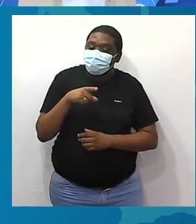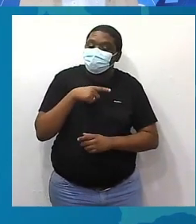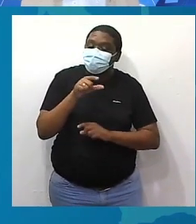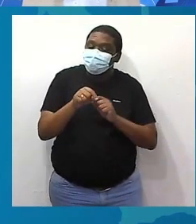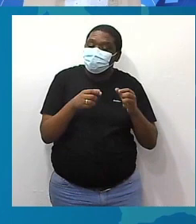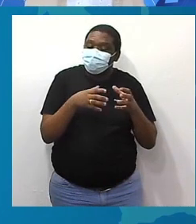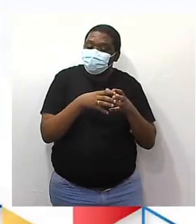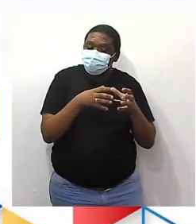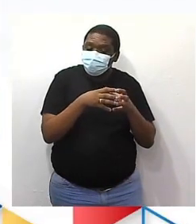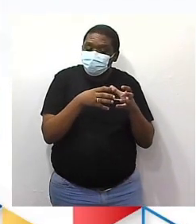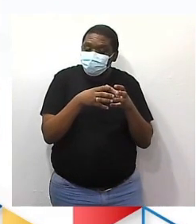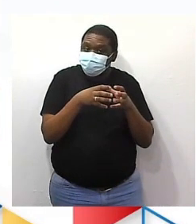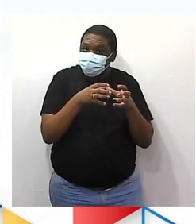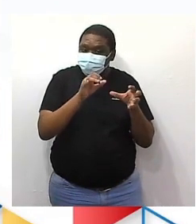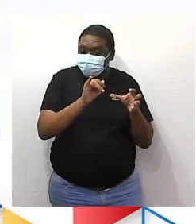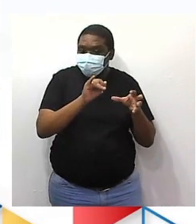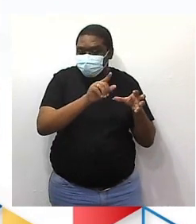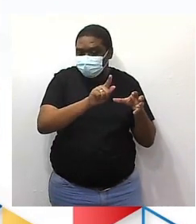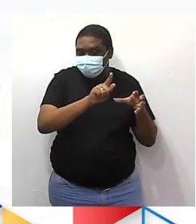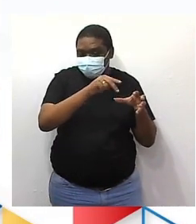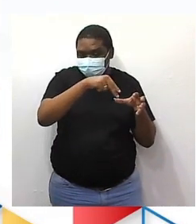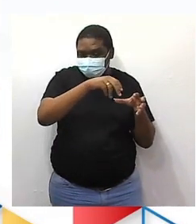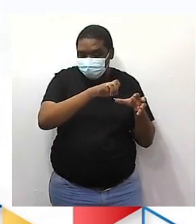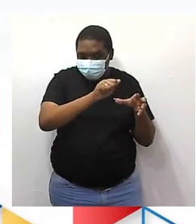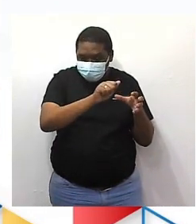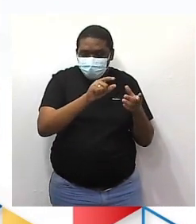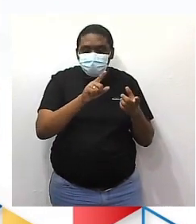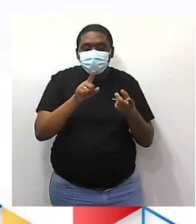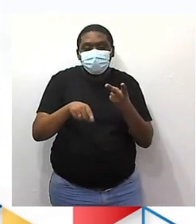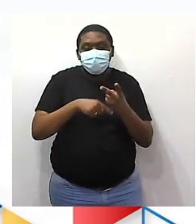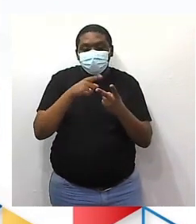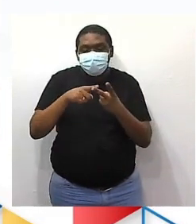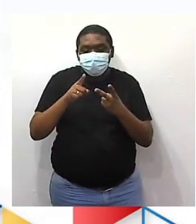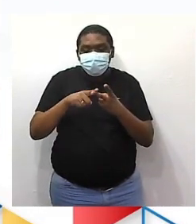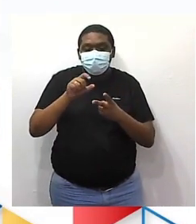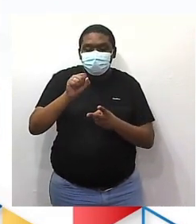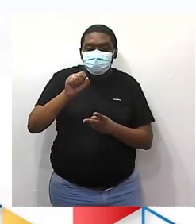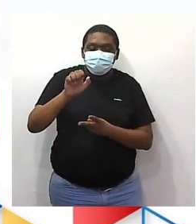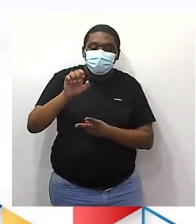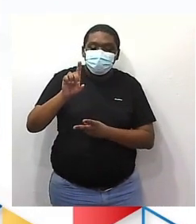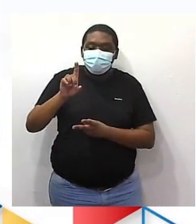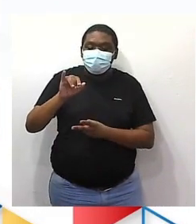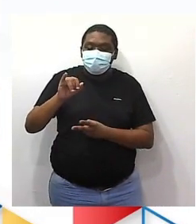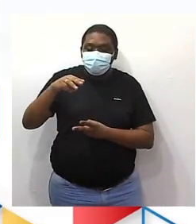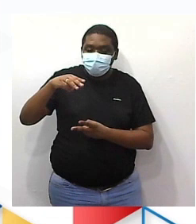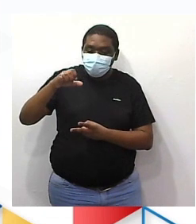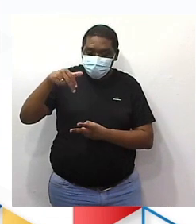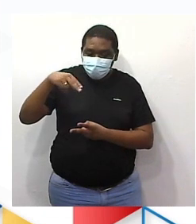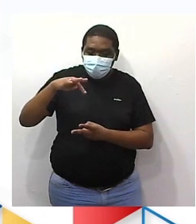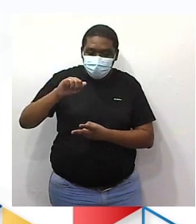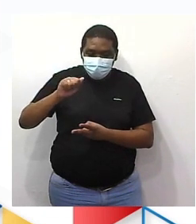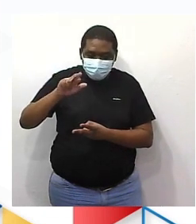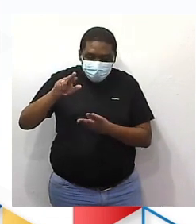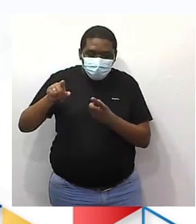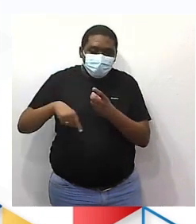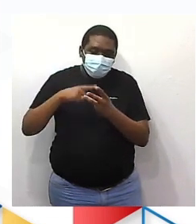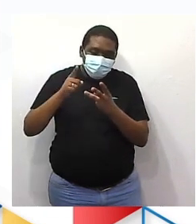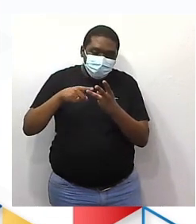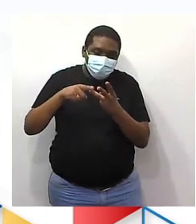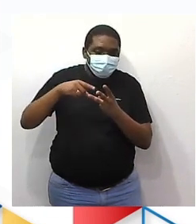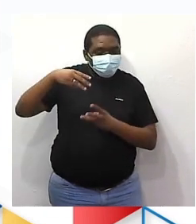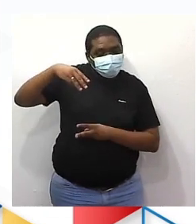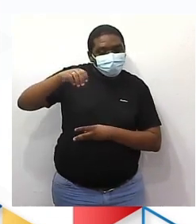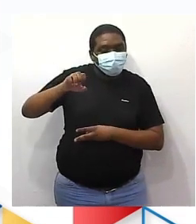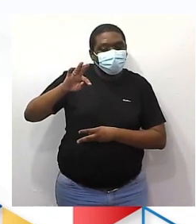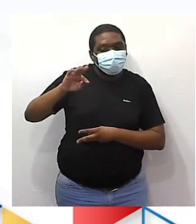o grupo, né, das ígnea, sedimentar e metamórfica. Como vocês estão vendo aí, né, que a gente tem o granito,